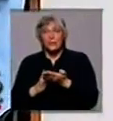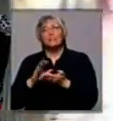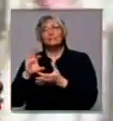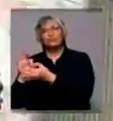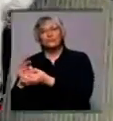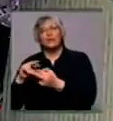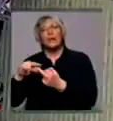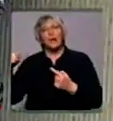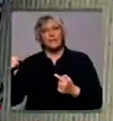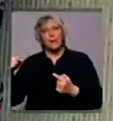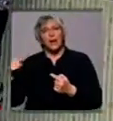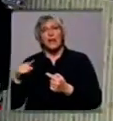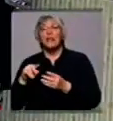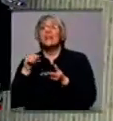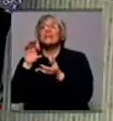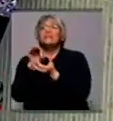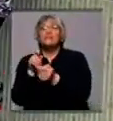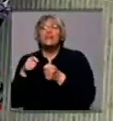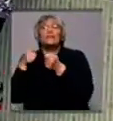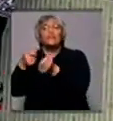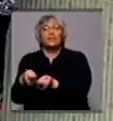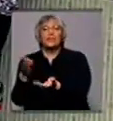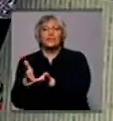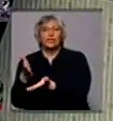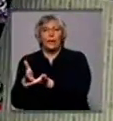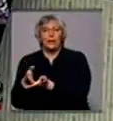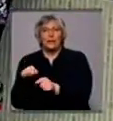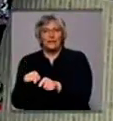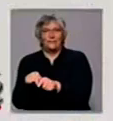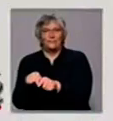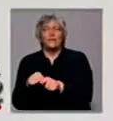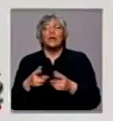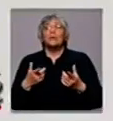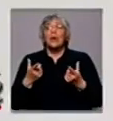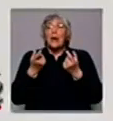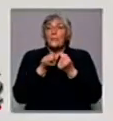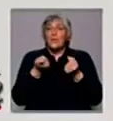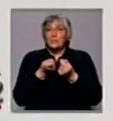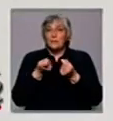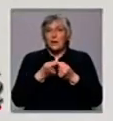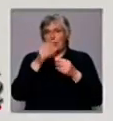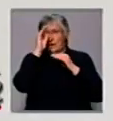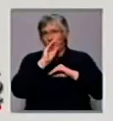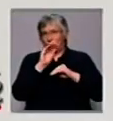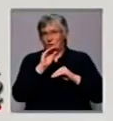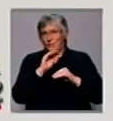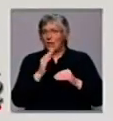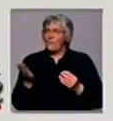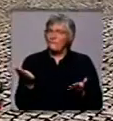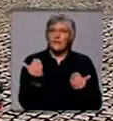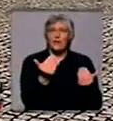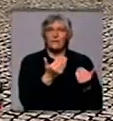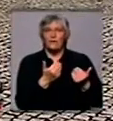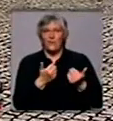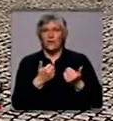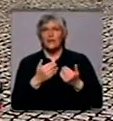tem de ser aplicada na escola. O programa Aproximar a Educação quer trazer para dentro da escola a comunidade, mas também